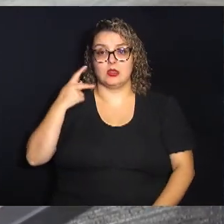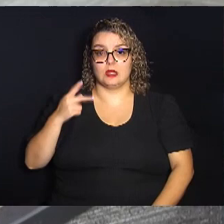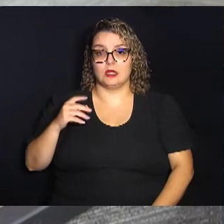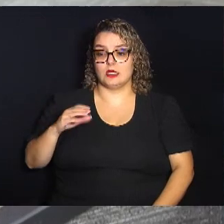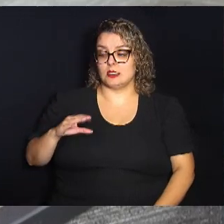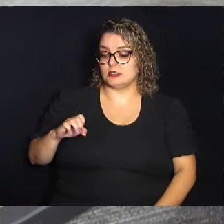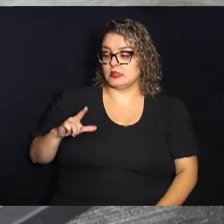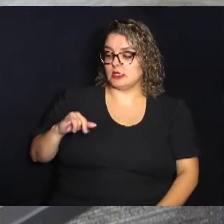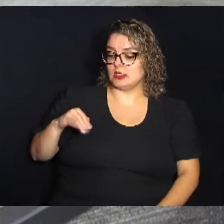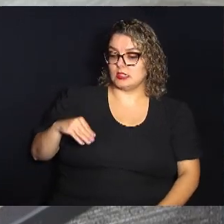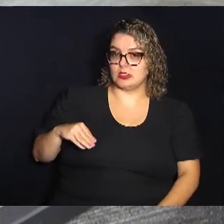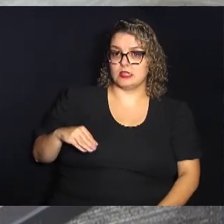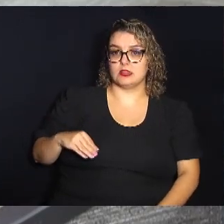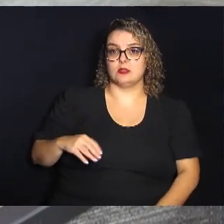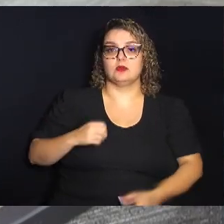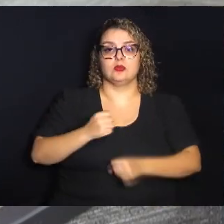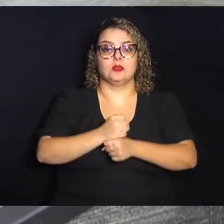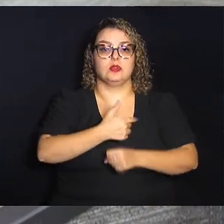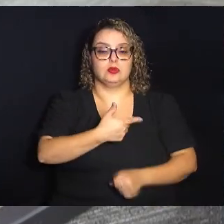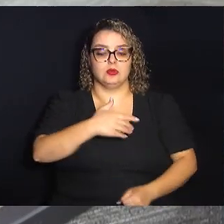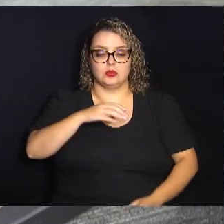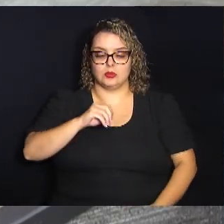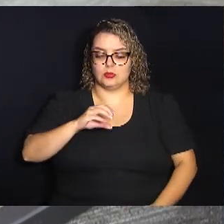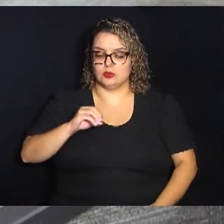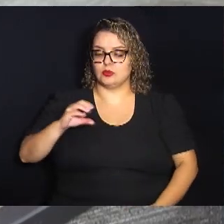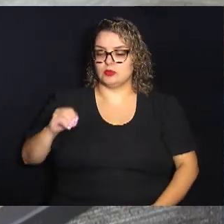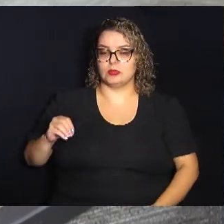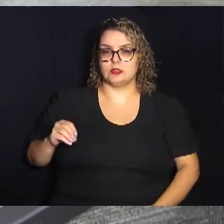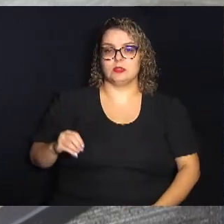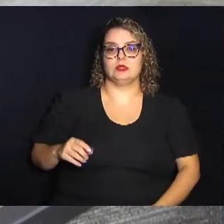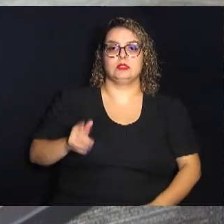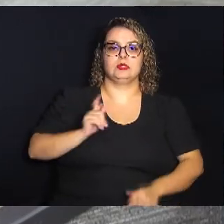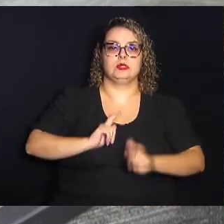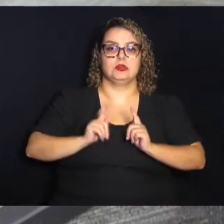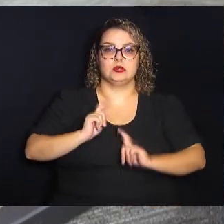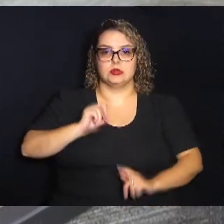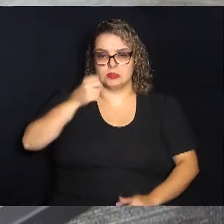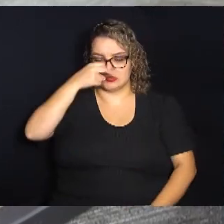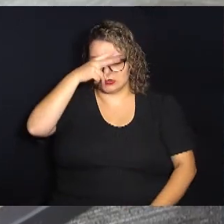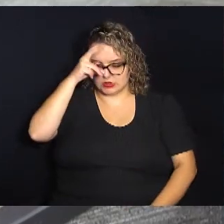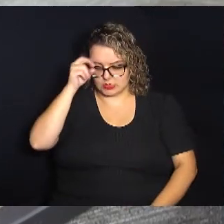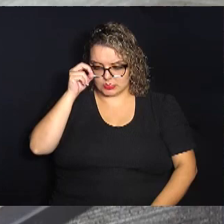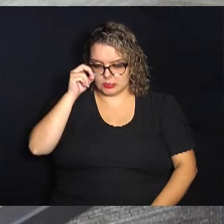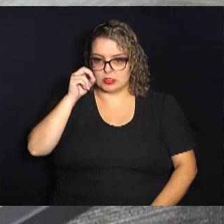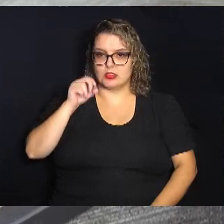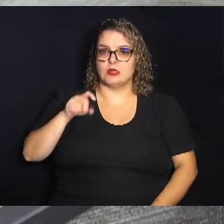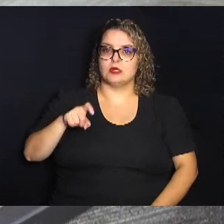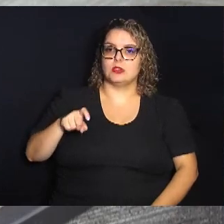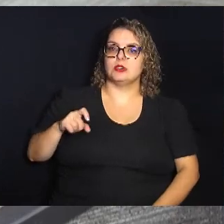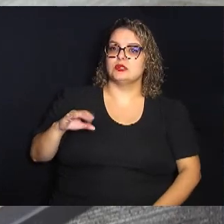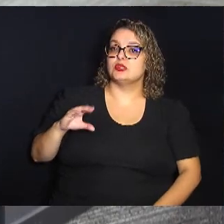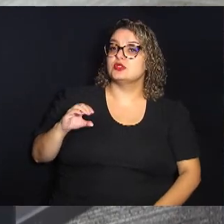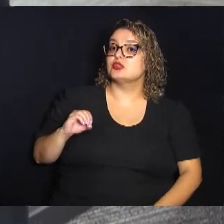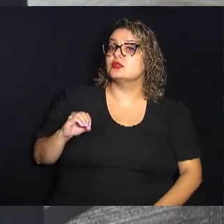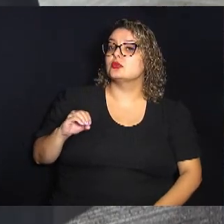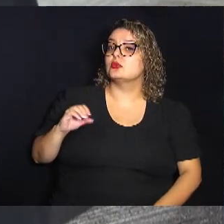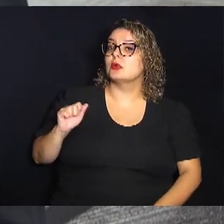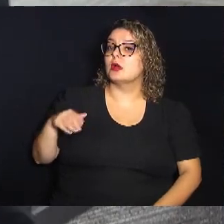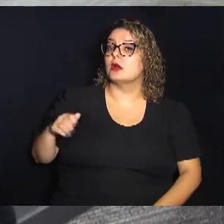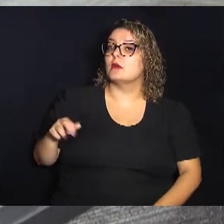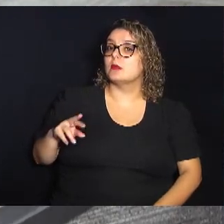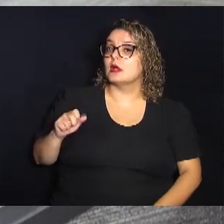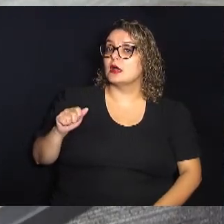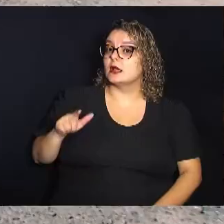ex-vereador Celim, no ano 2000, na gestão ainda do prefeito Chico Amaral. O